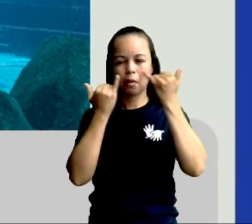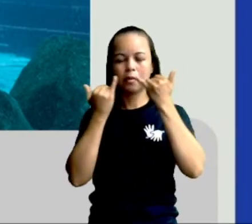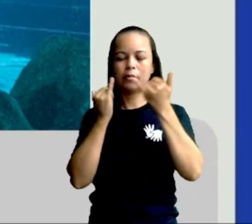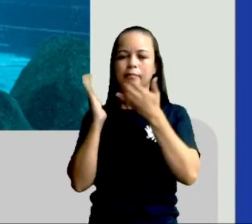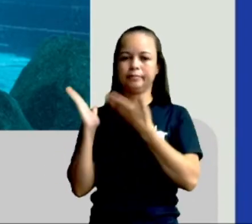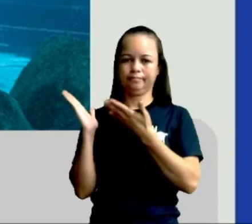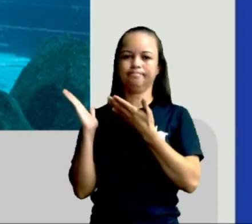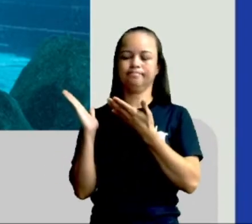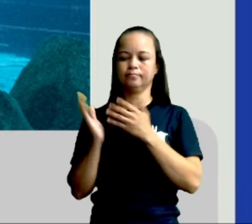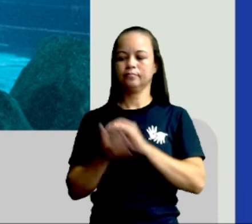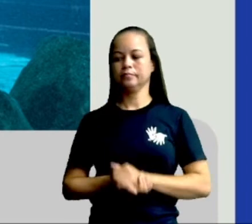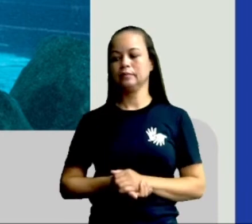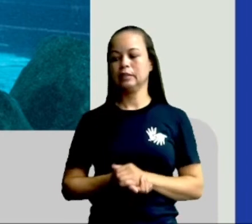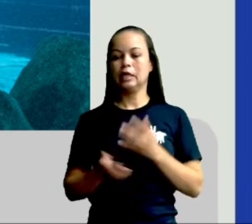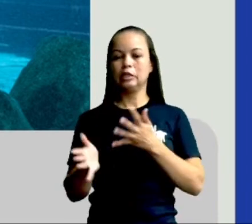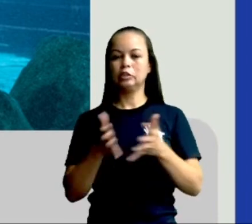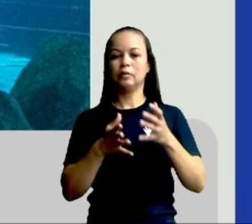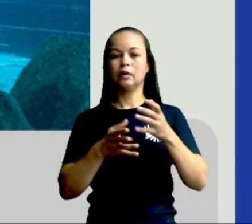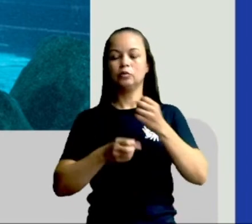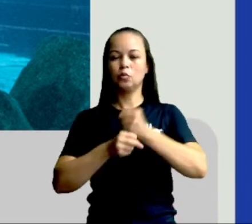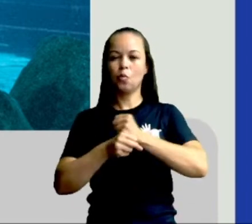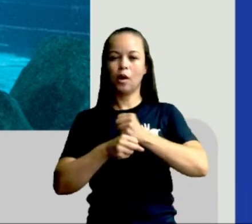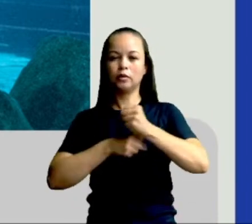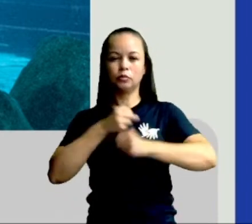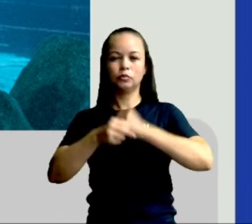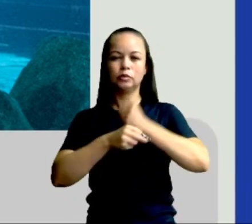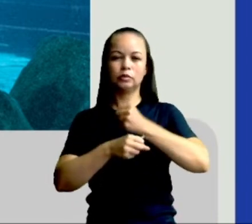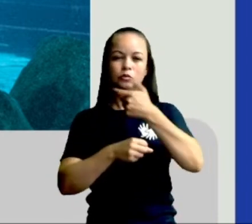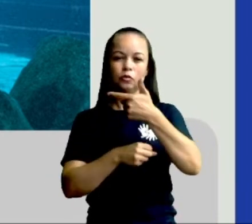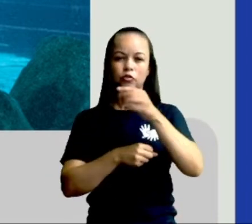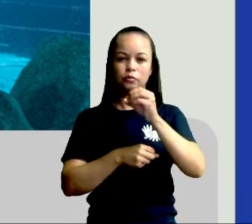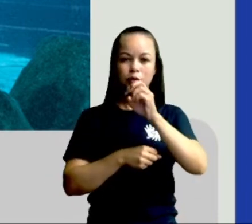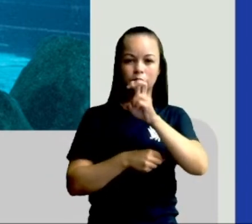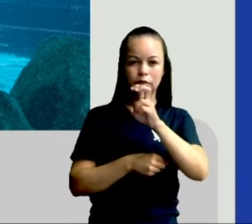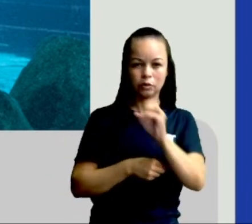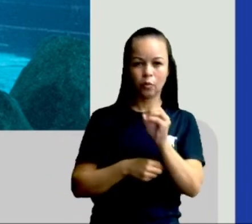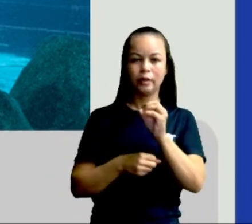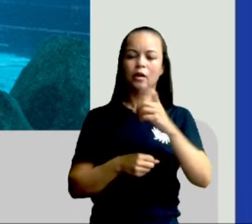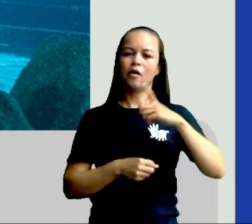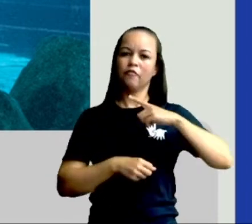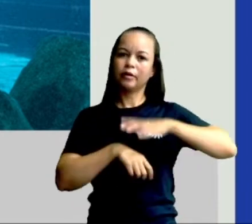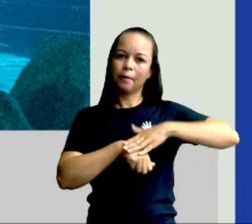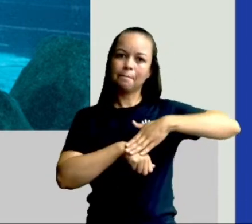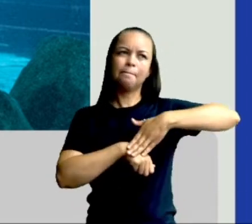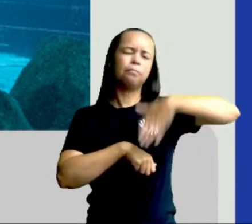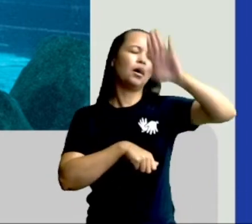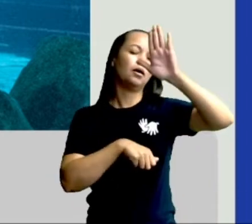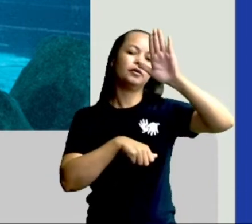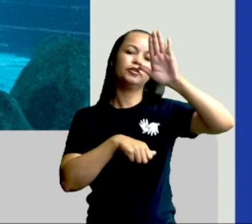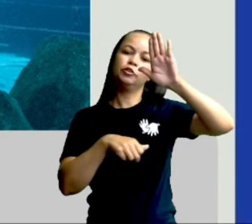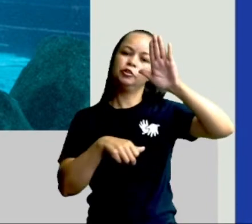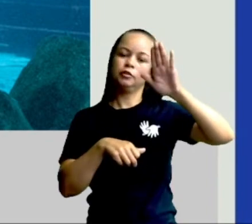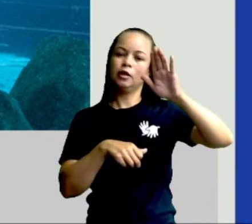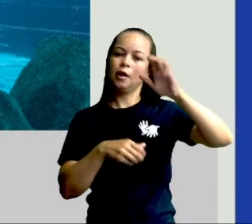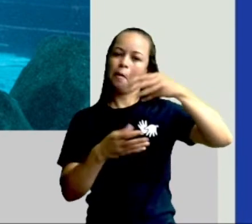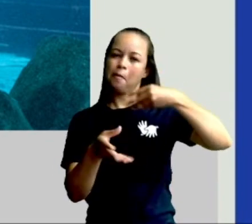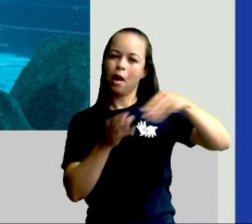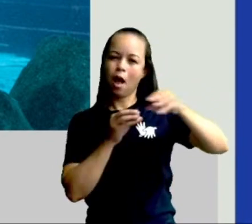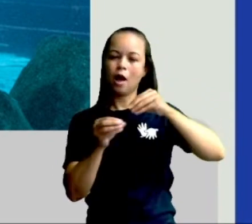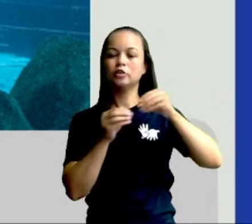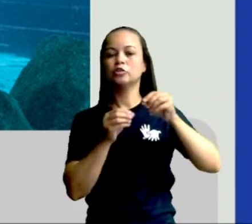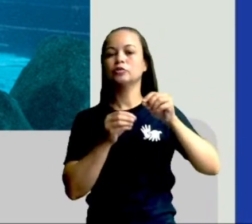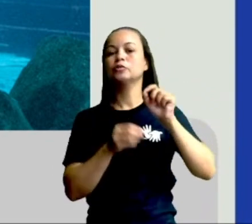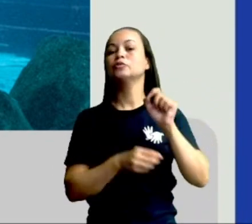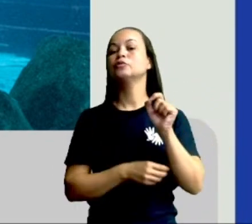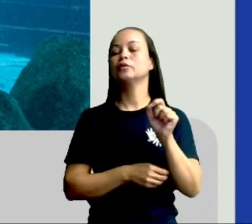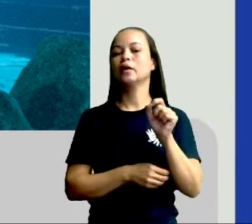relevante. Estima-se que até em 2050 vai ter mais plástico, o chamado microplástico,